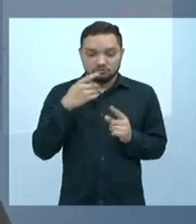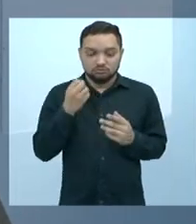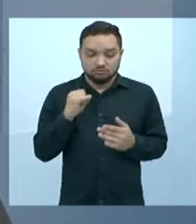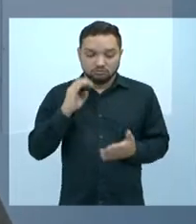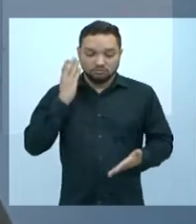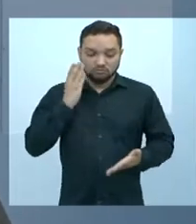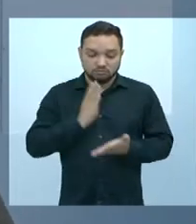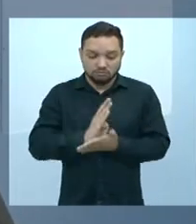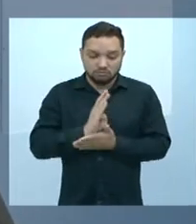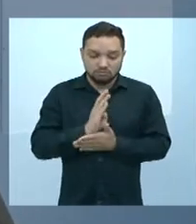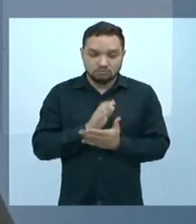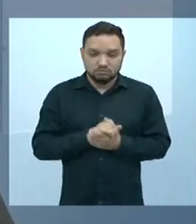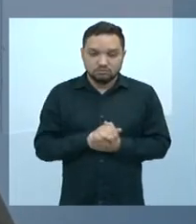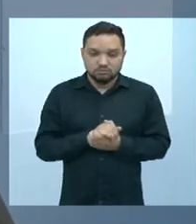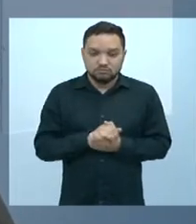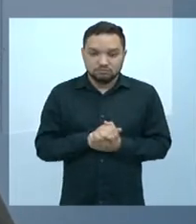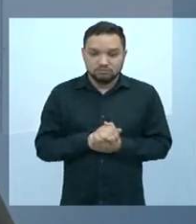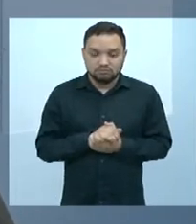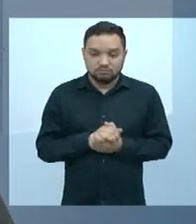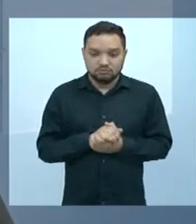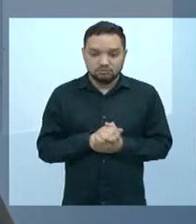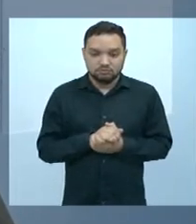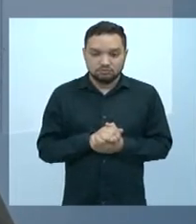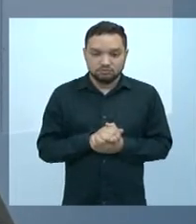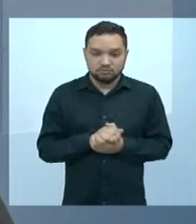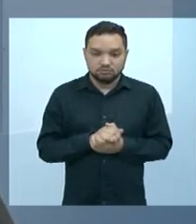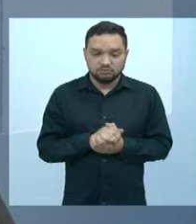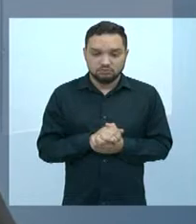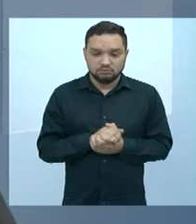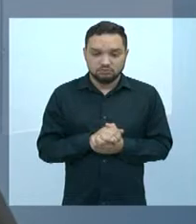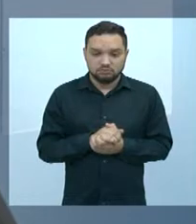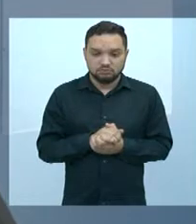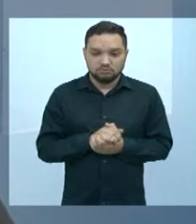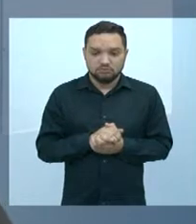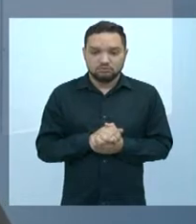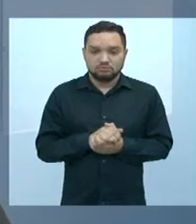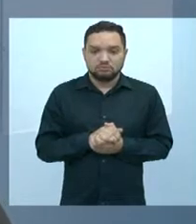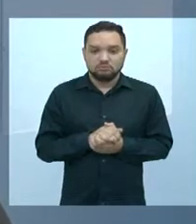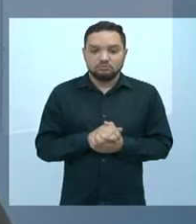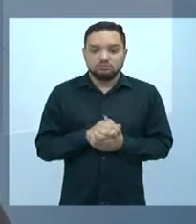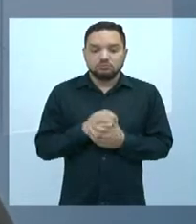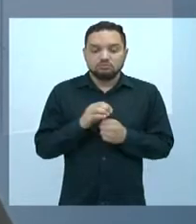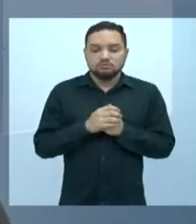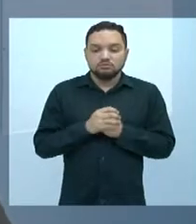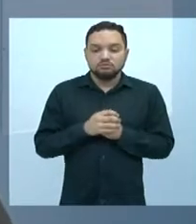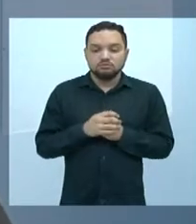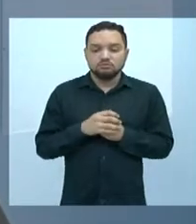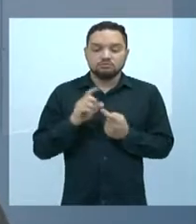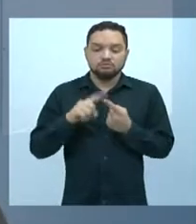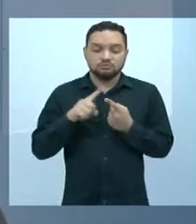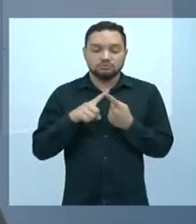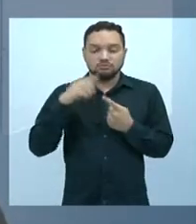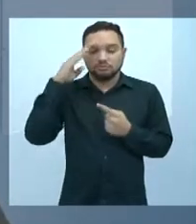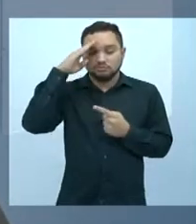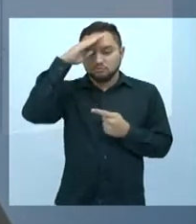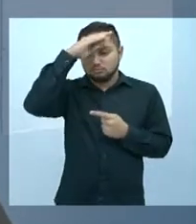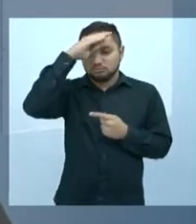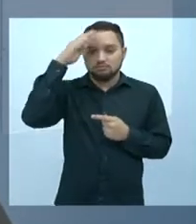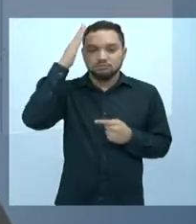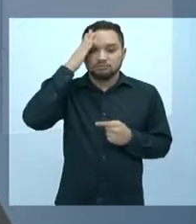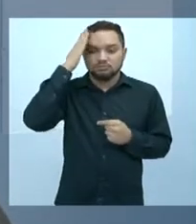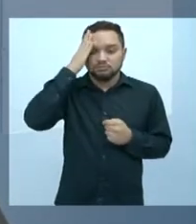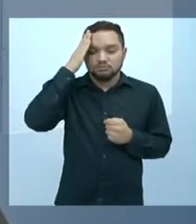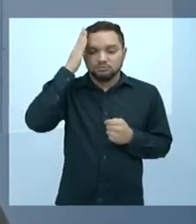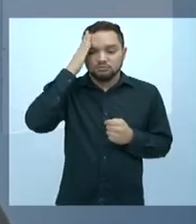acontecer, o saco de maldade que o Jair Messias Bolsonaro havia planejado foram eles que eliminou. Do outro lado, o Jair Messias Bolsonaro sabe que